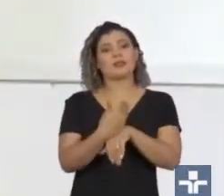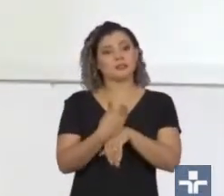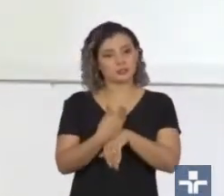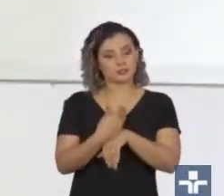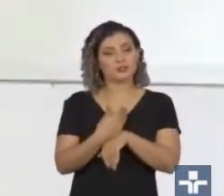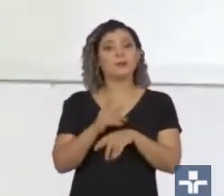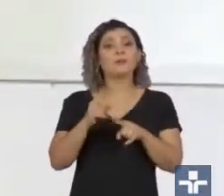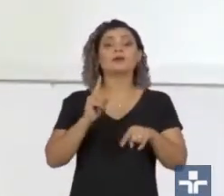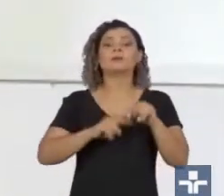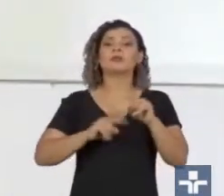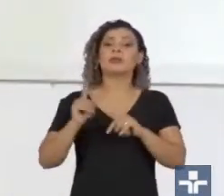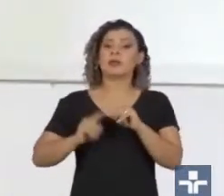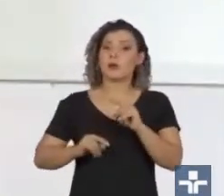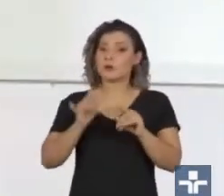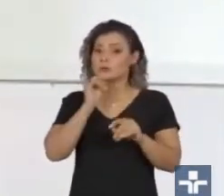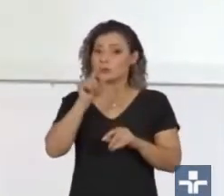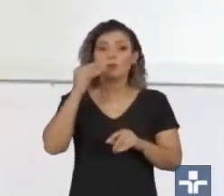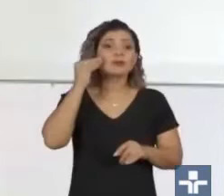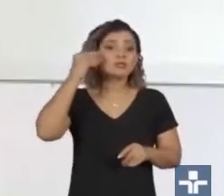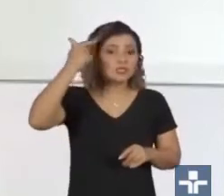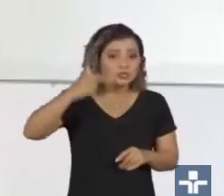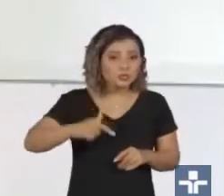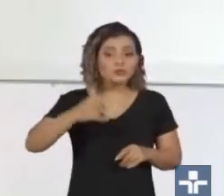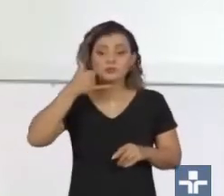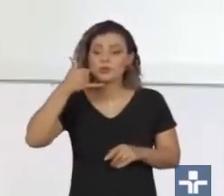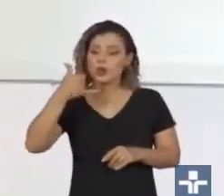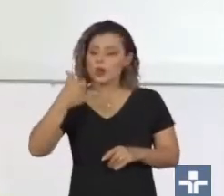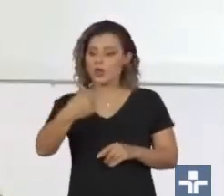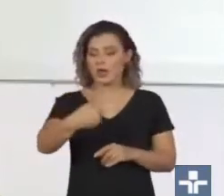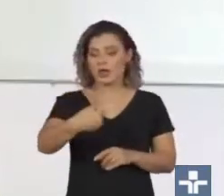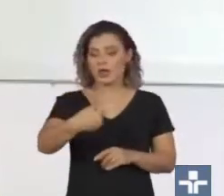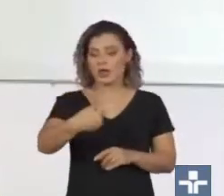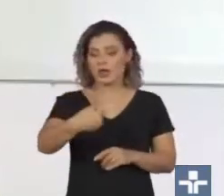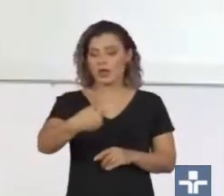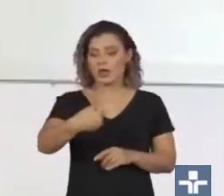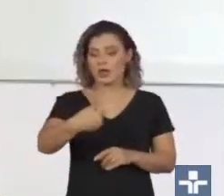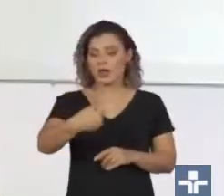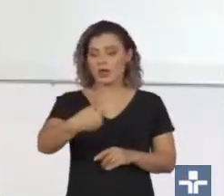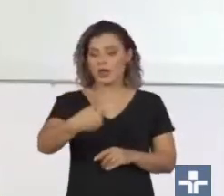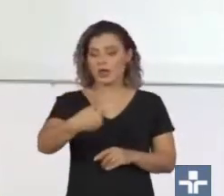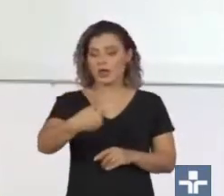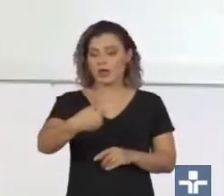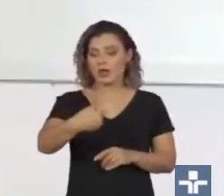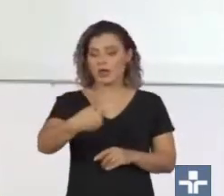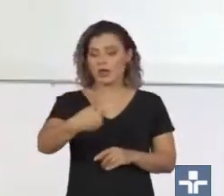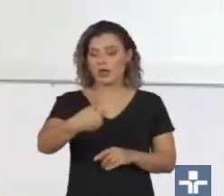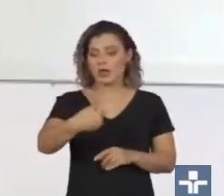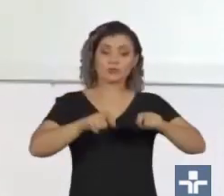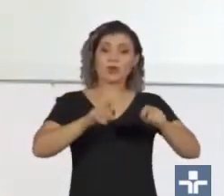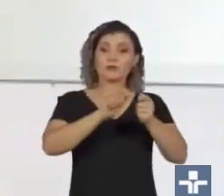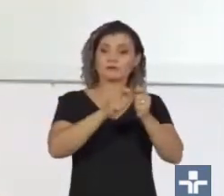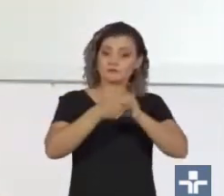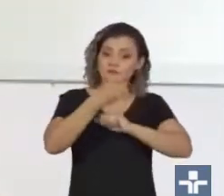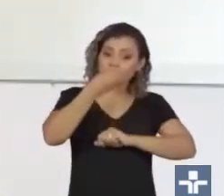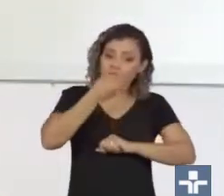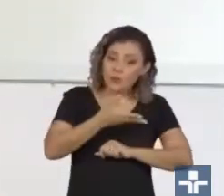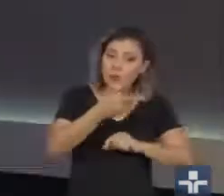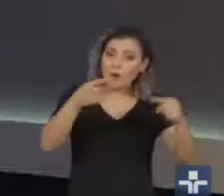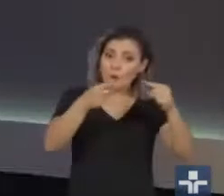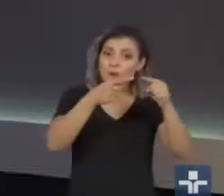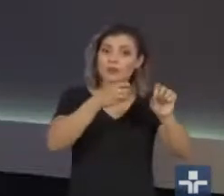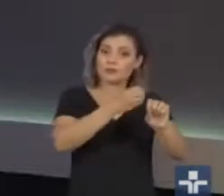relação aos equipamentos. Então, testar, ver se o seu celular ou o computador que você for utilizar, se ele está apto para